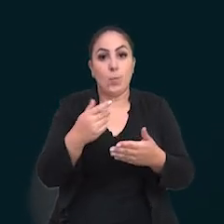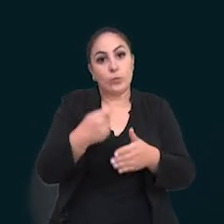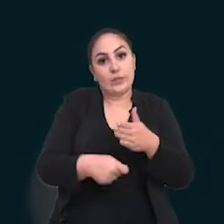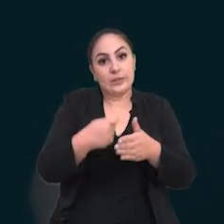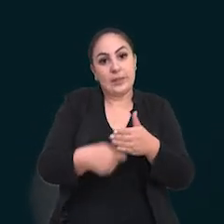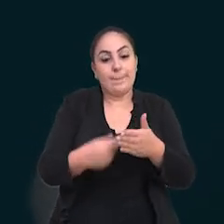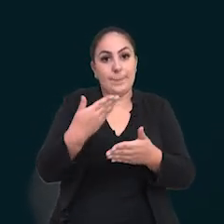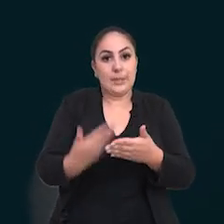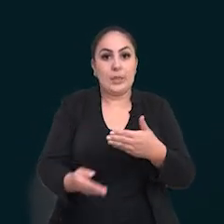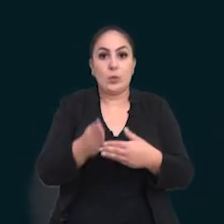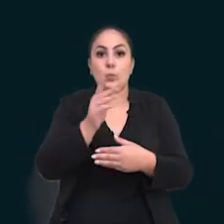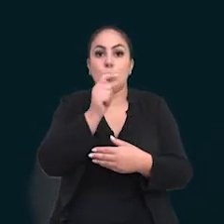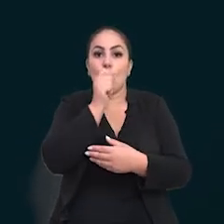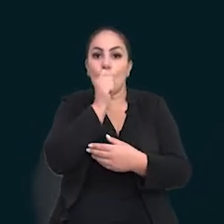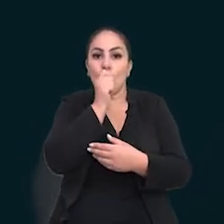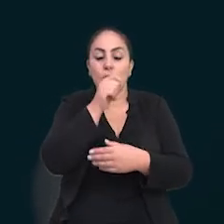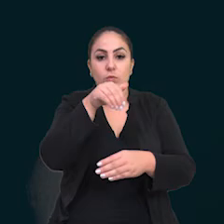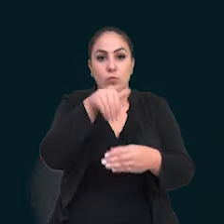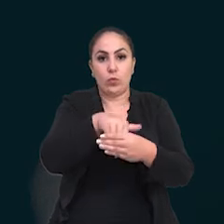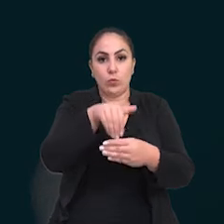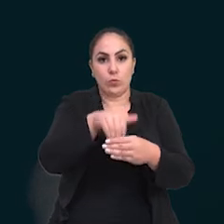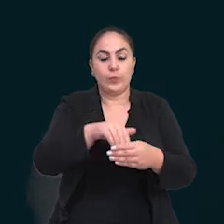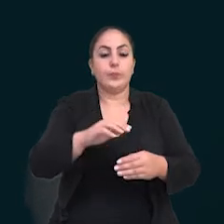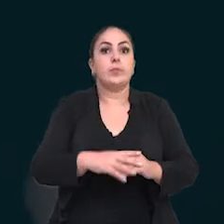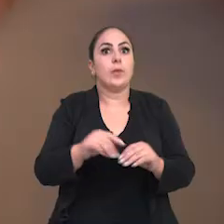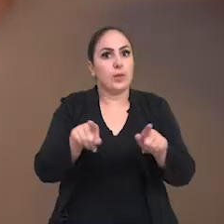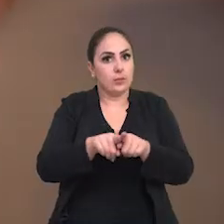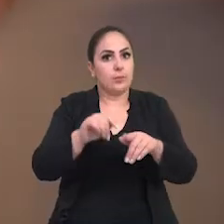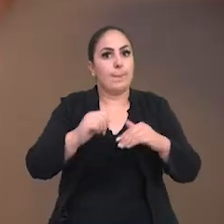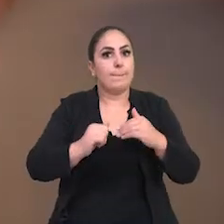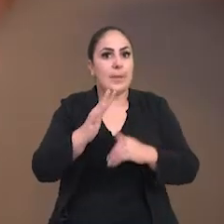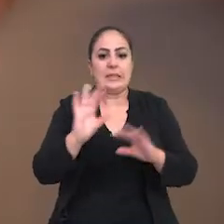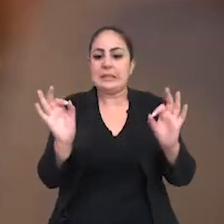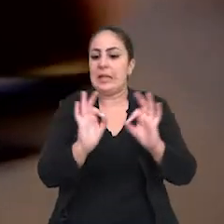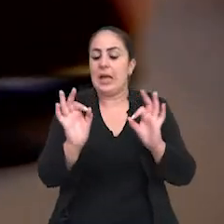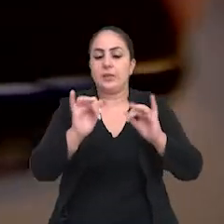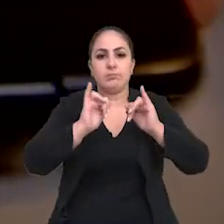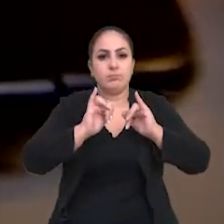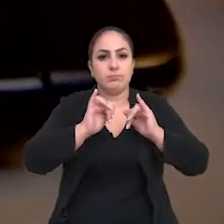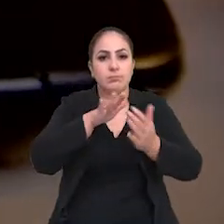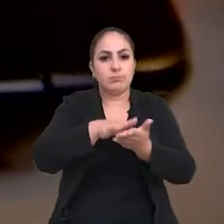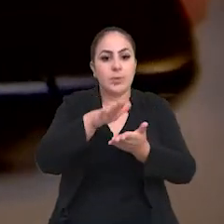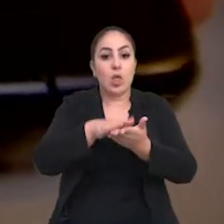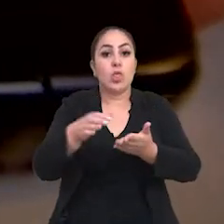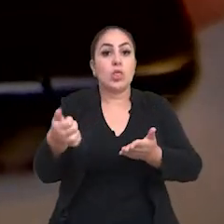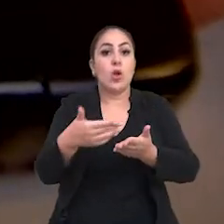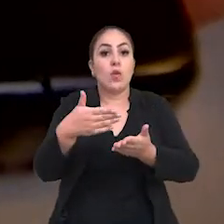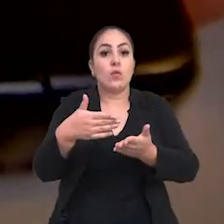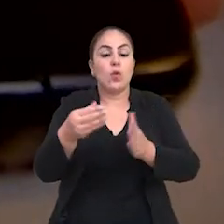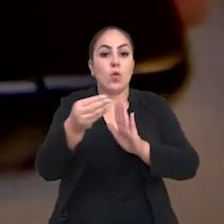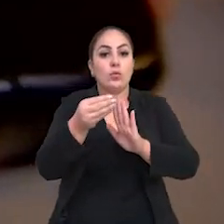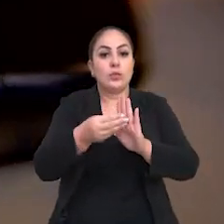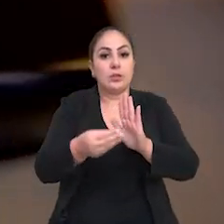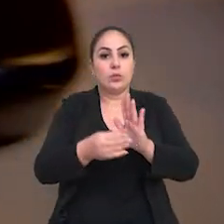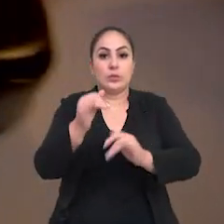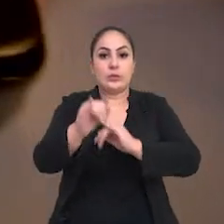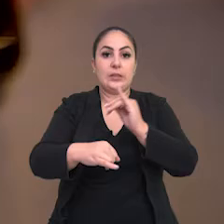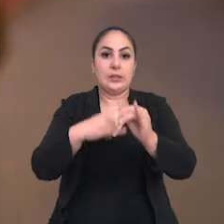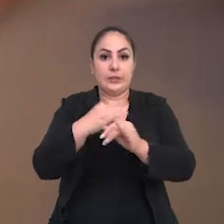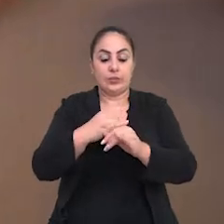ou tentar violar o sigilo do voto. E tem mais, nada de publicar novos conteúdos